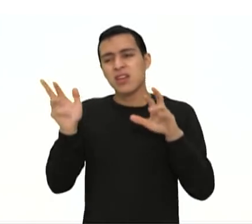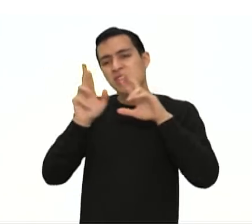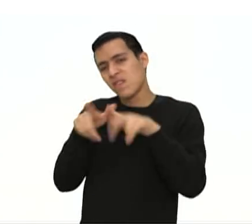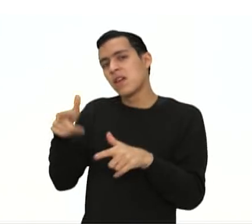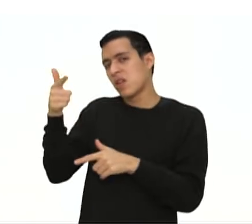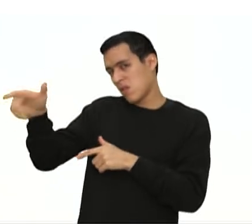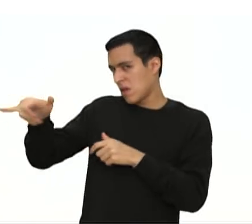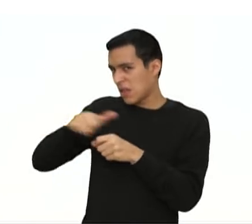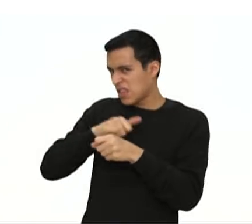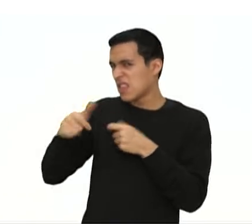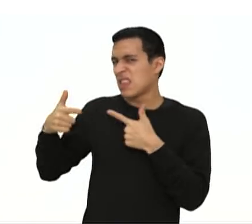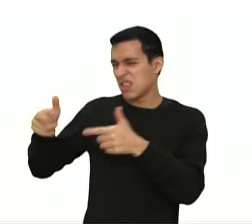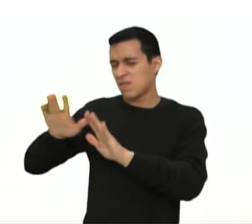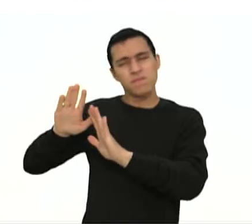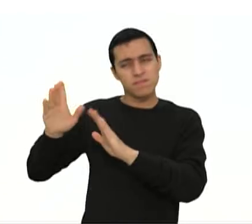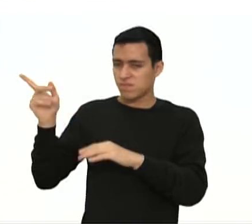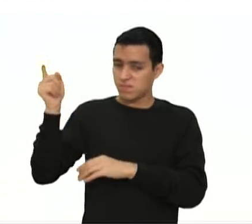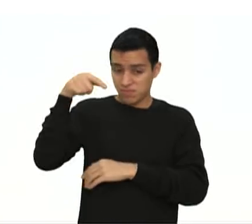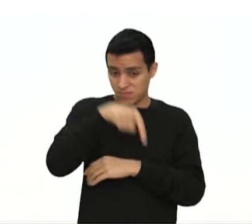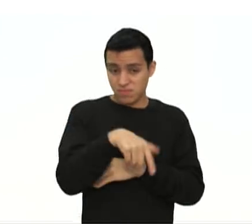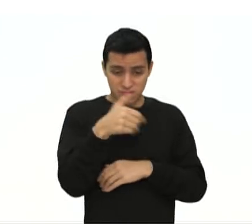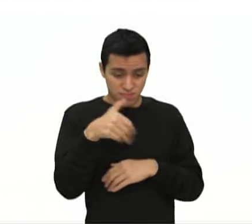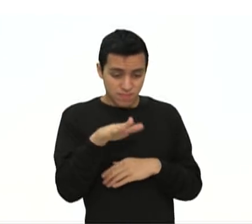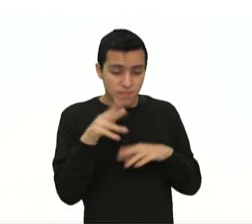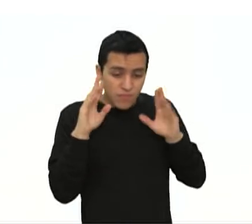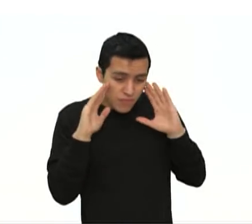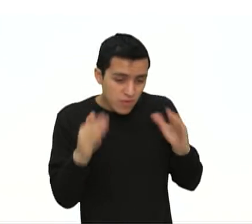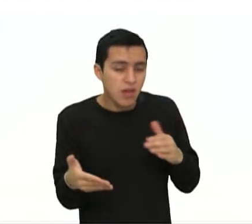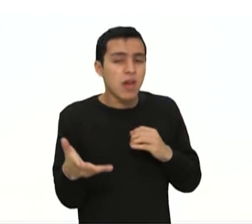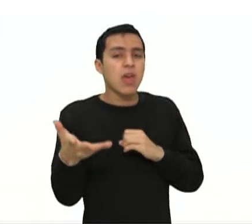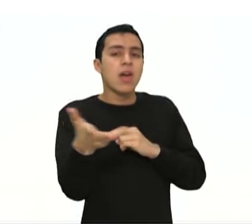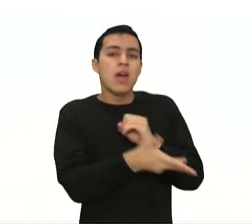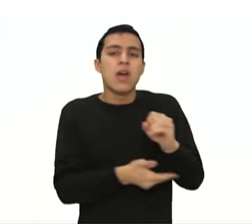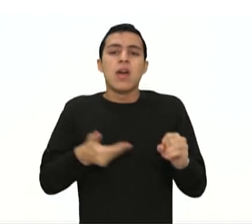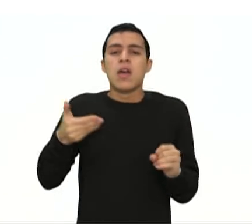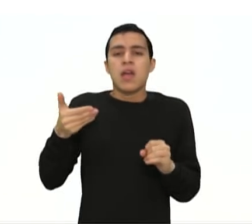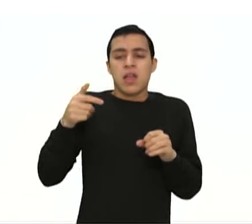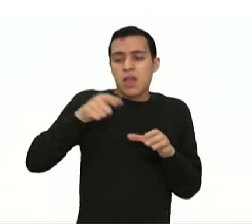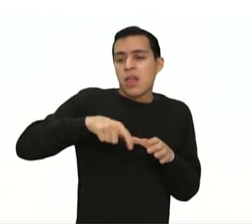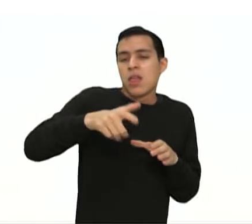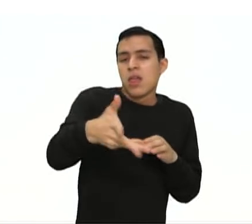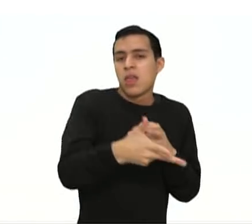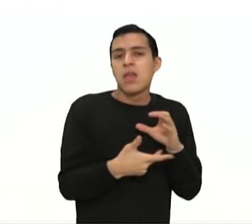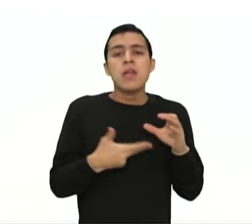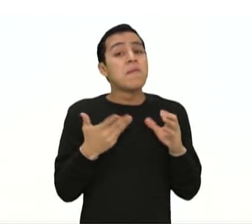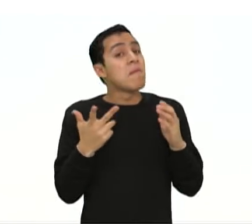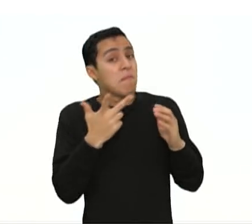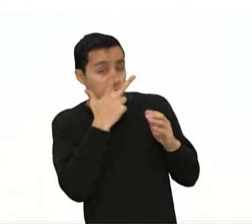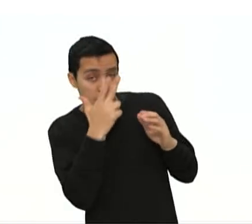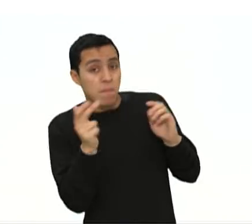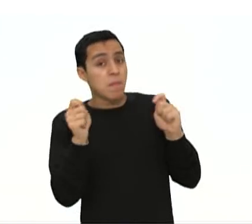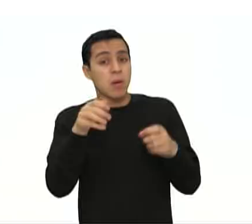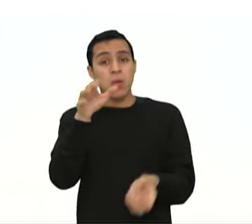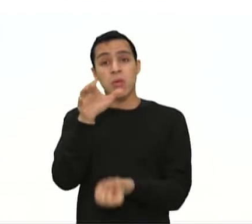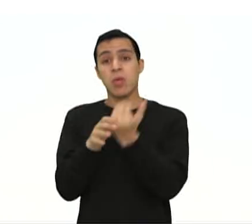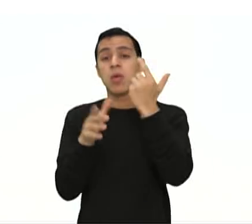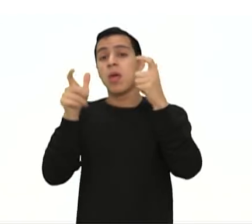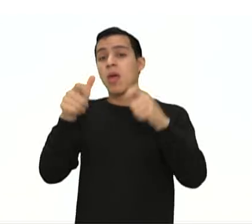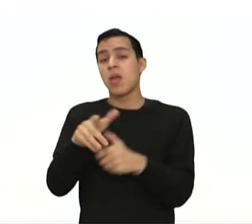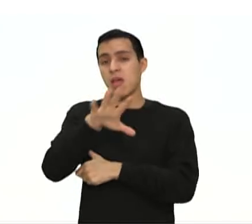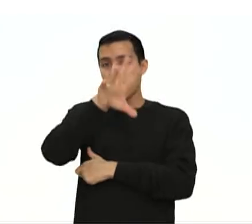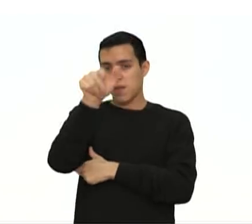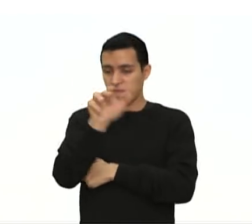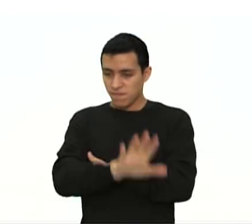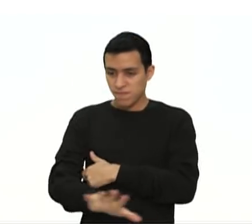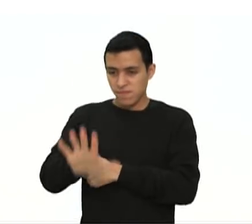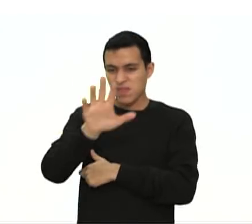estratégia, de batalhas, né? Esse já é semeadura e colheita. Sua provável origem encontra-se no continente africano, mais